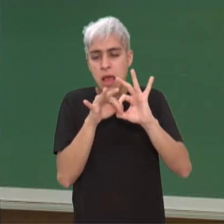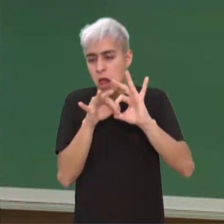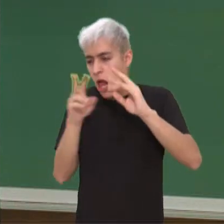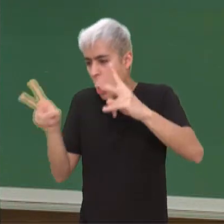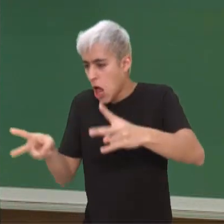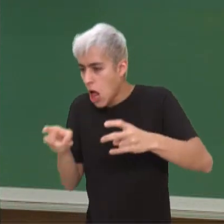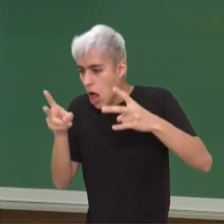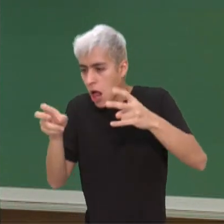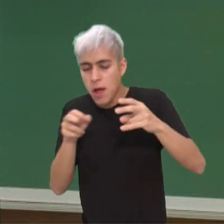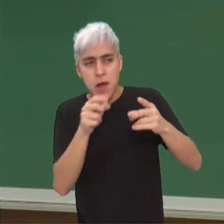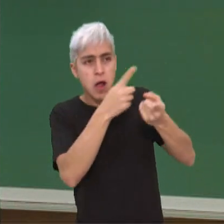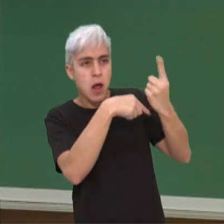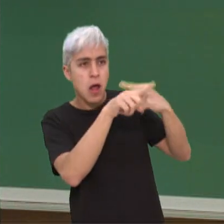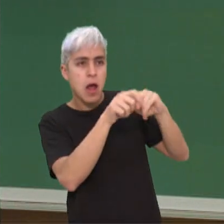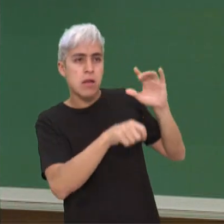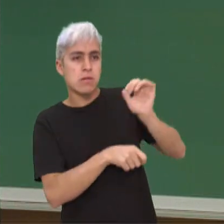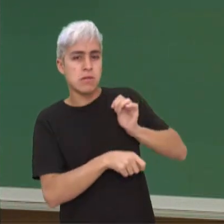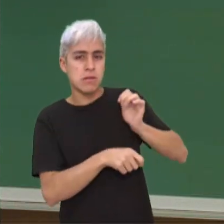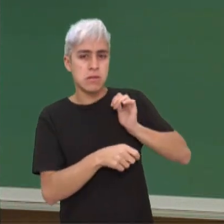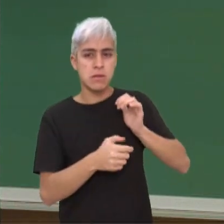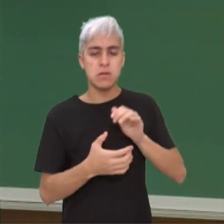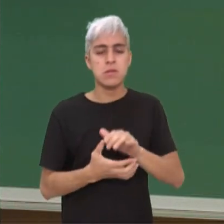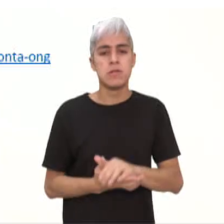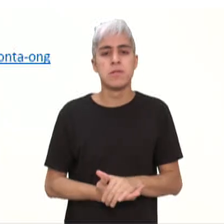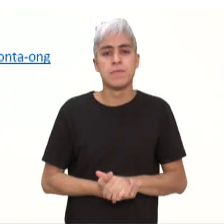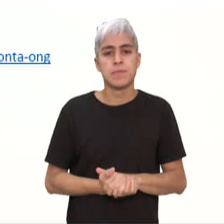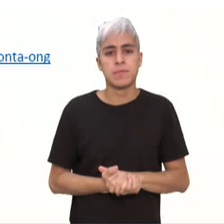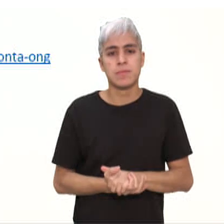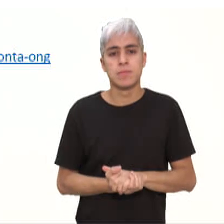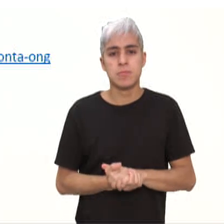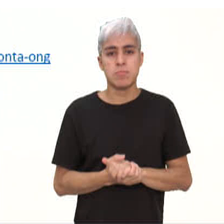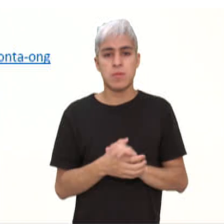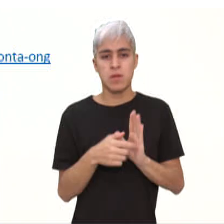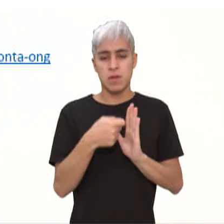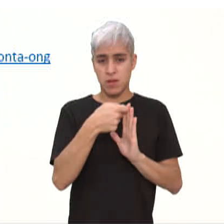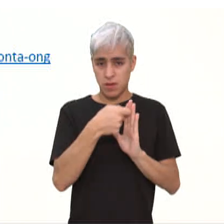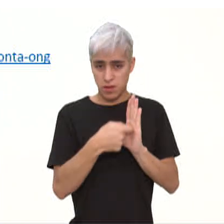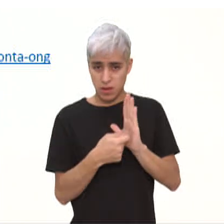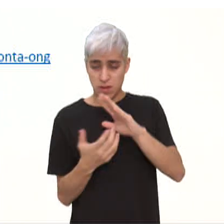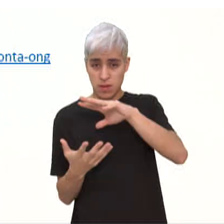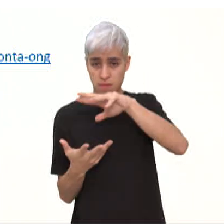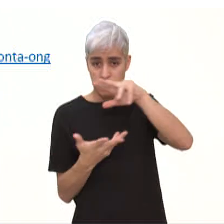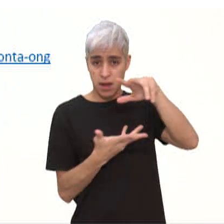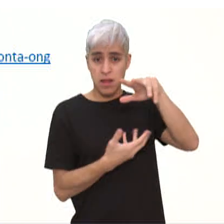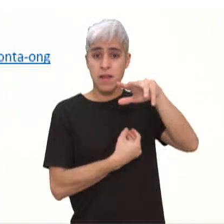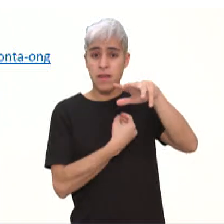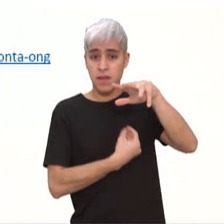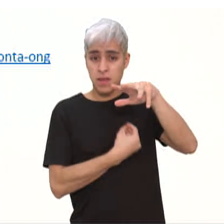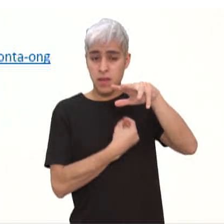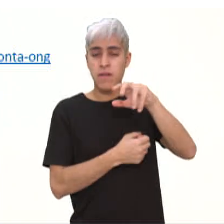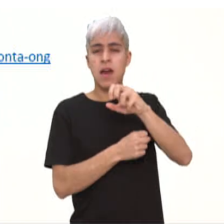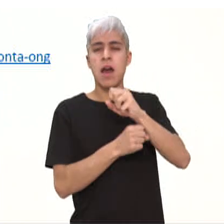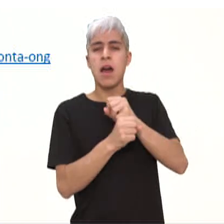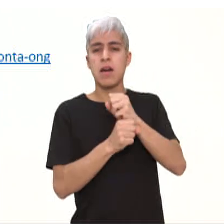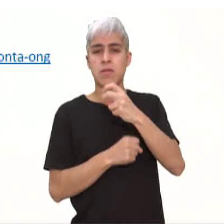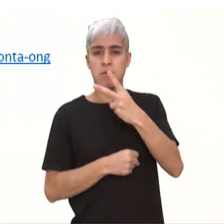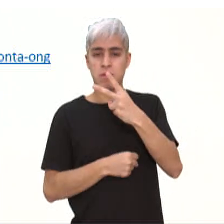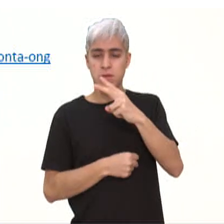essa exploração, ok? O relatório Planeta Vivo